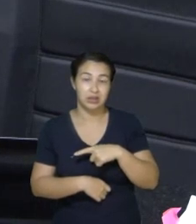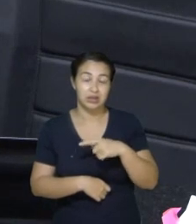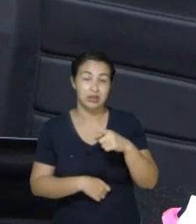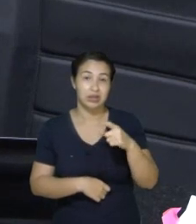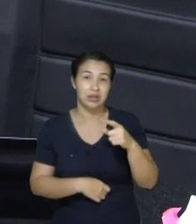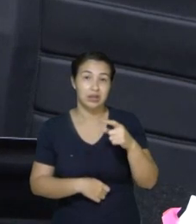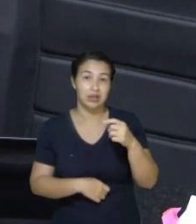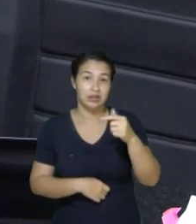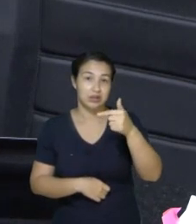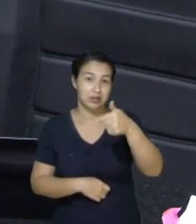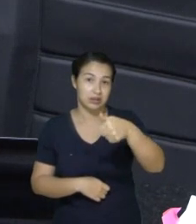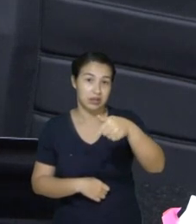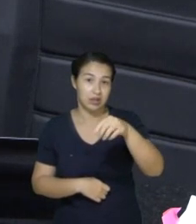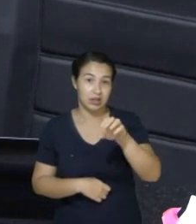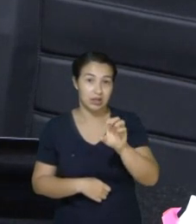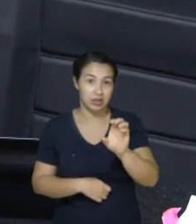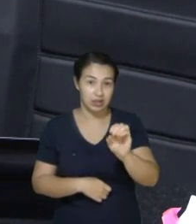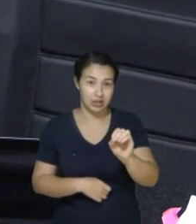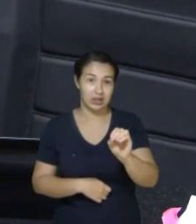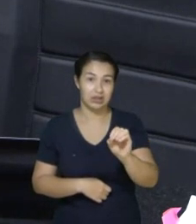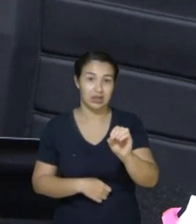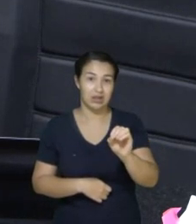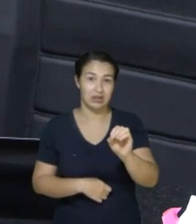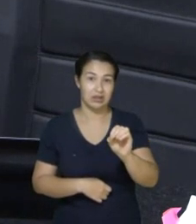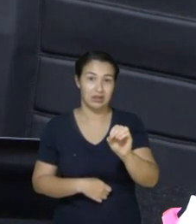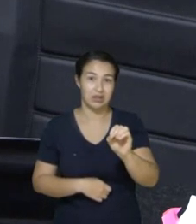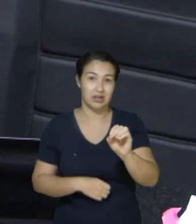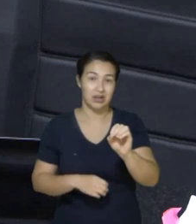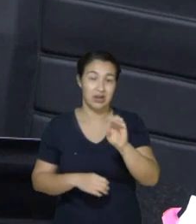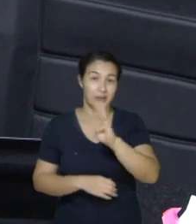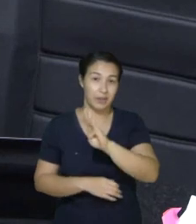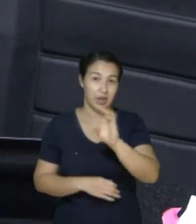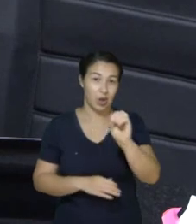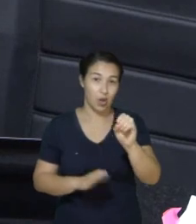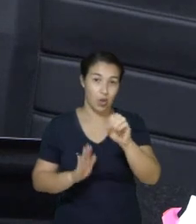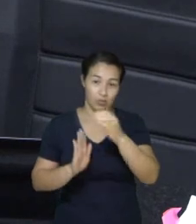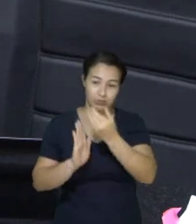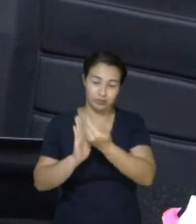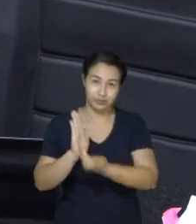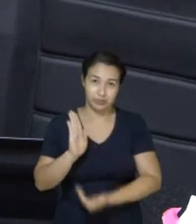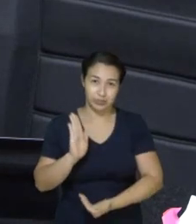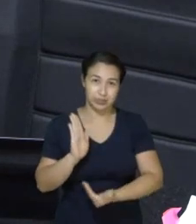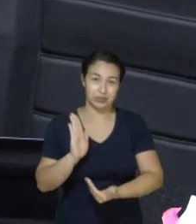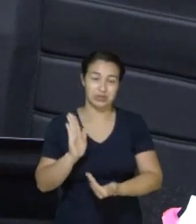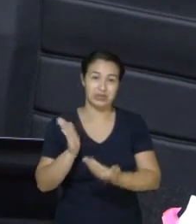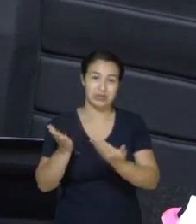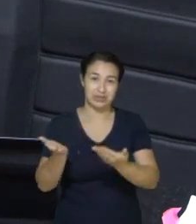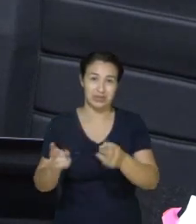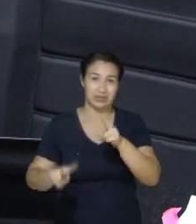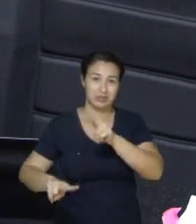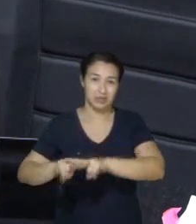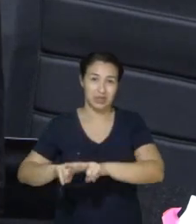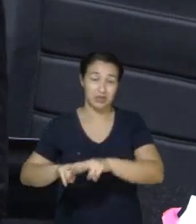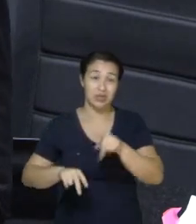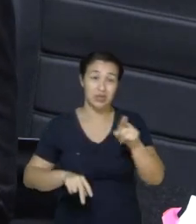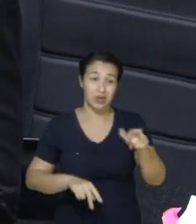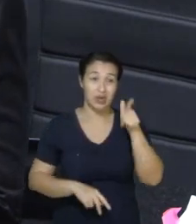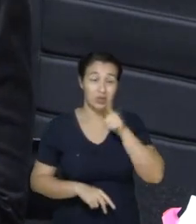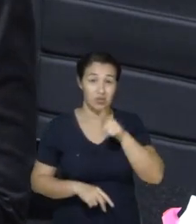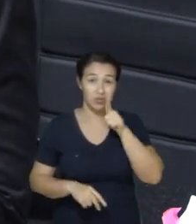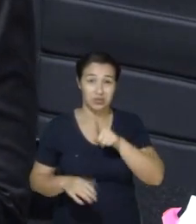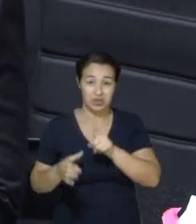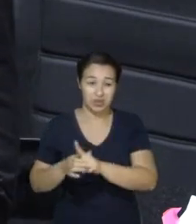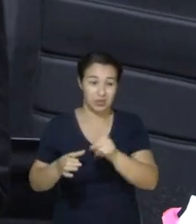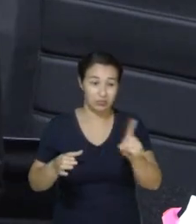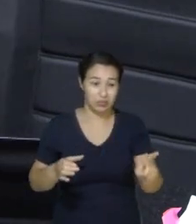tinha 70 passagens pela polícia. E ele gozava justamente desse benefício e não havia retornado